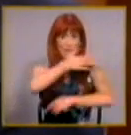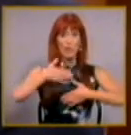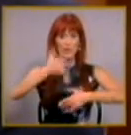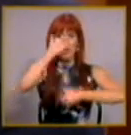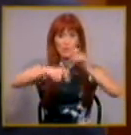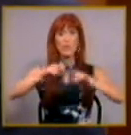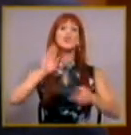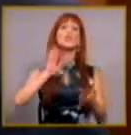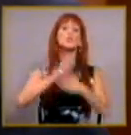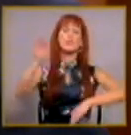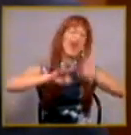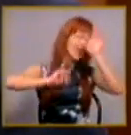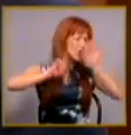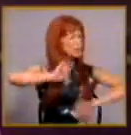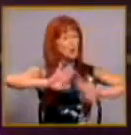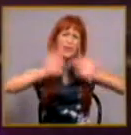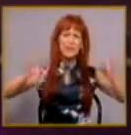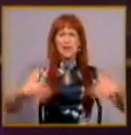nas últimas eleições...